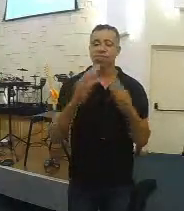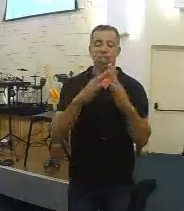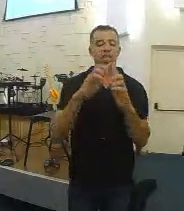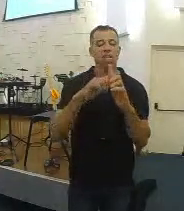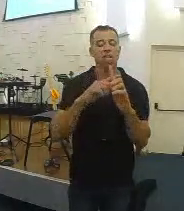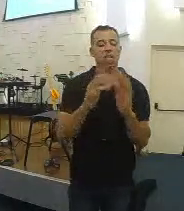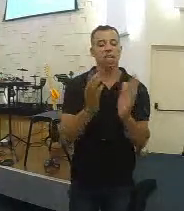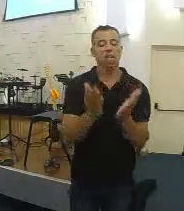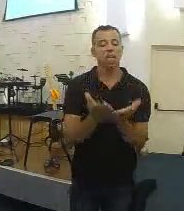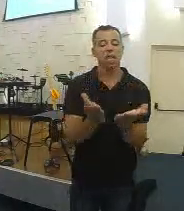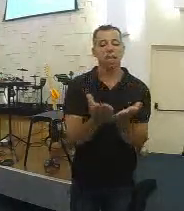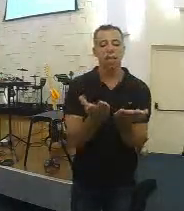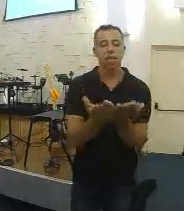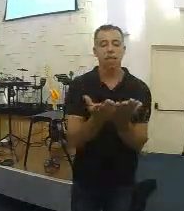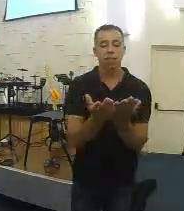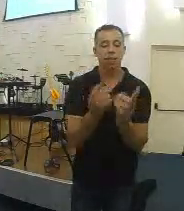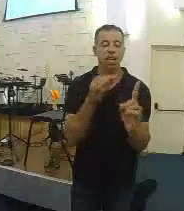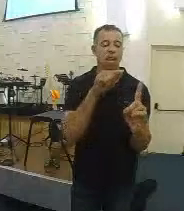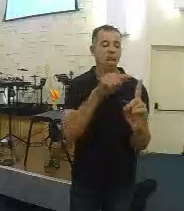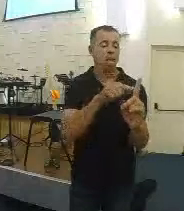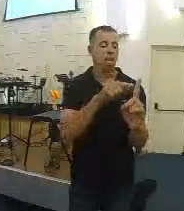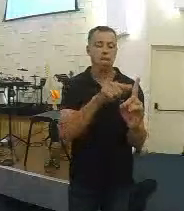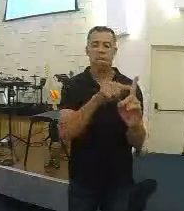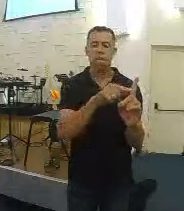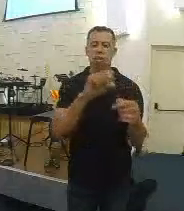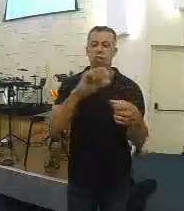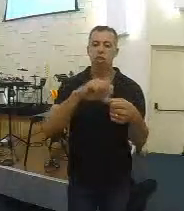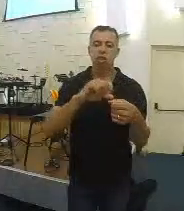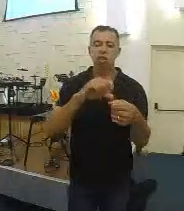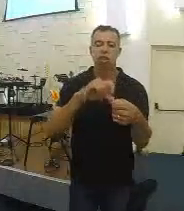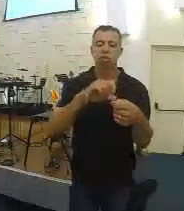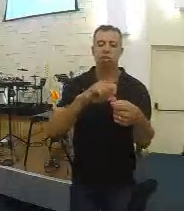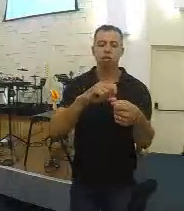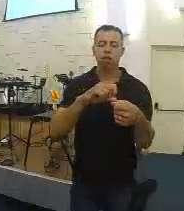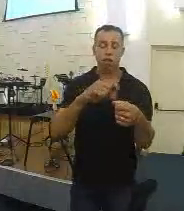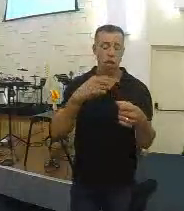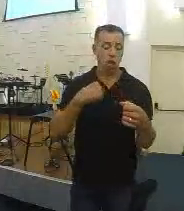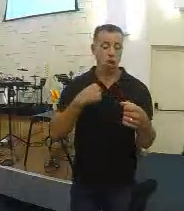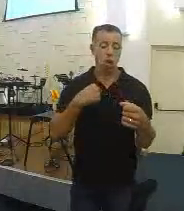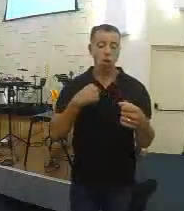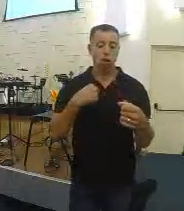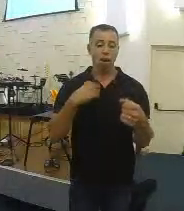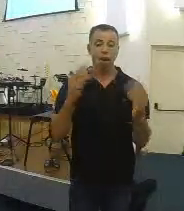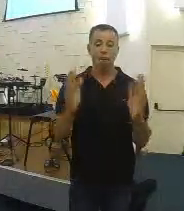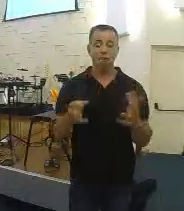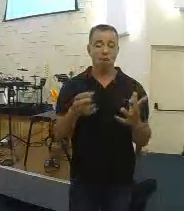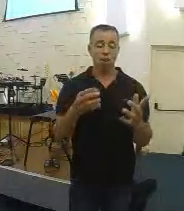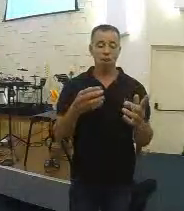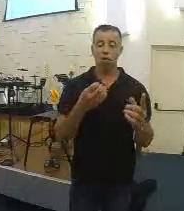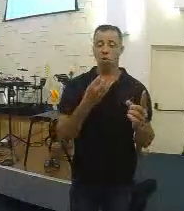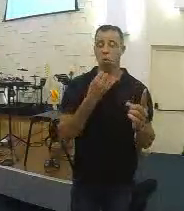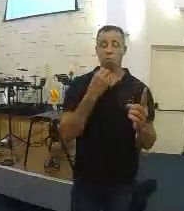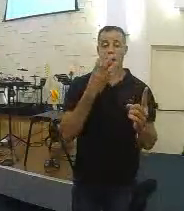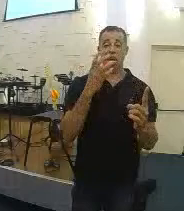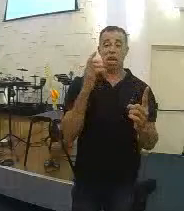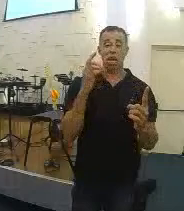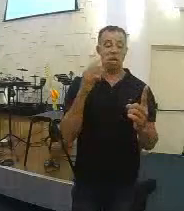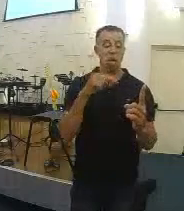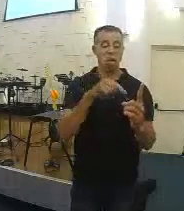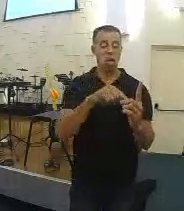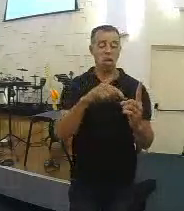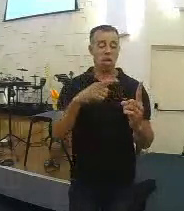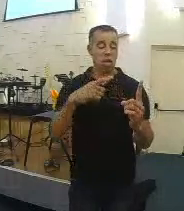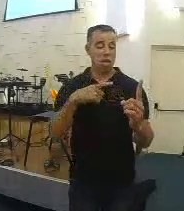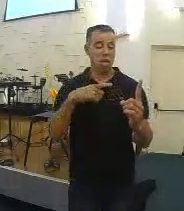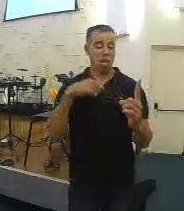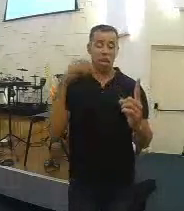Mica faz. Eu agora estou com bons fluidos aqui em minha casa. Agora há uma unção nesse lugar, eu